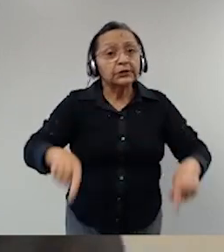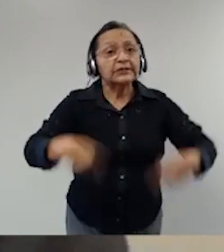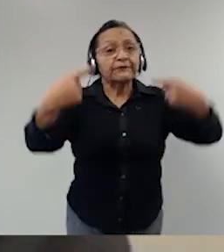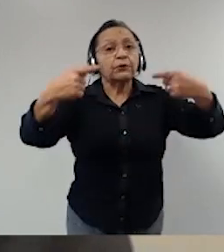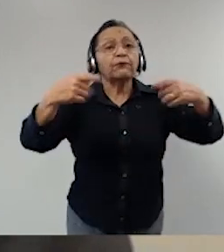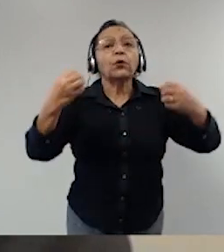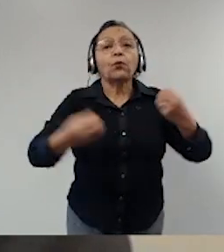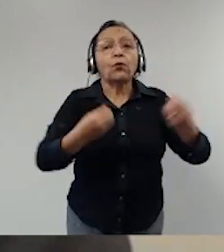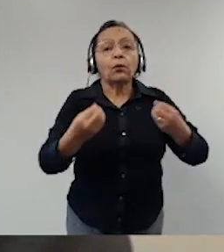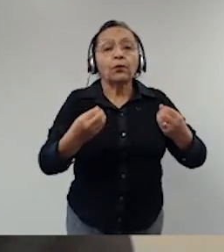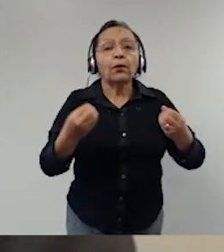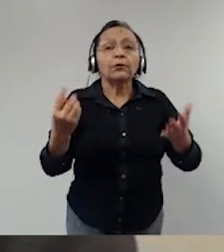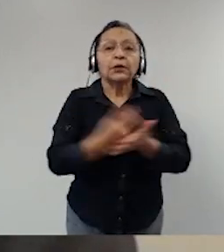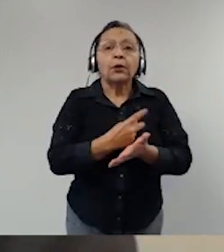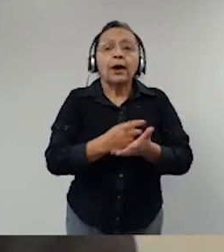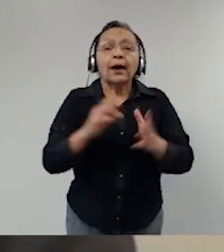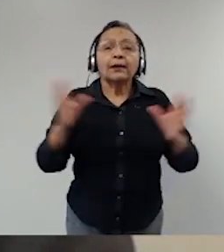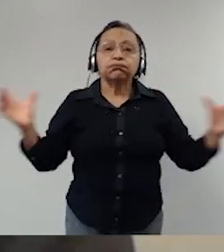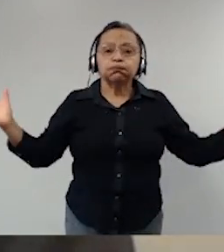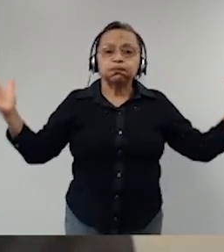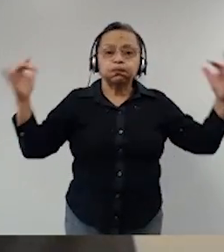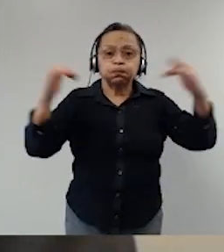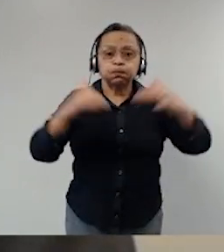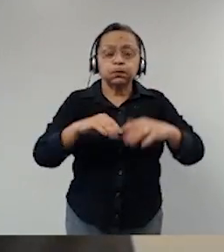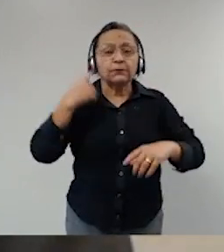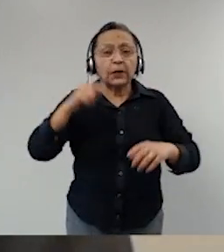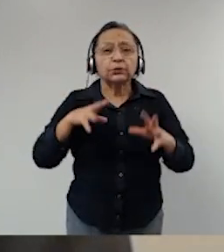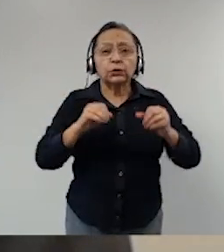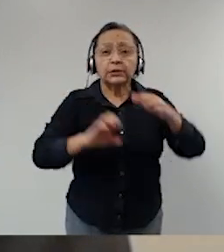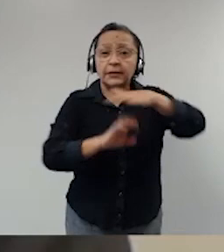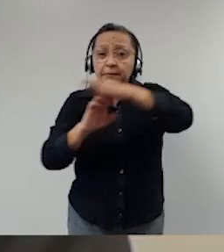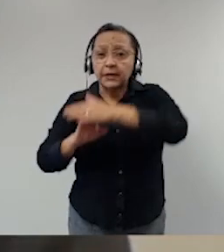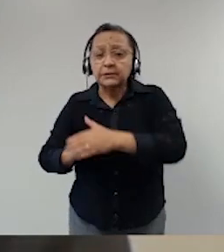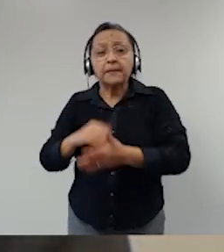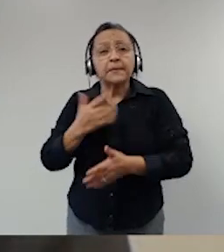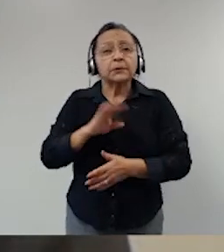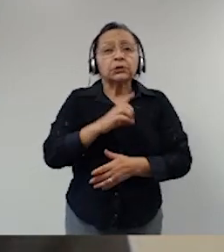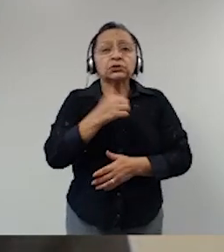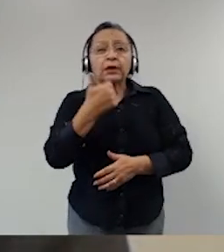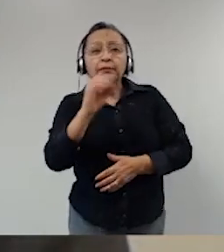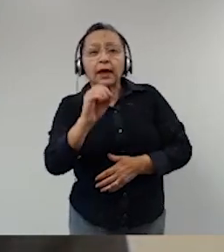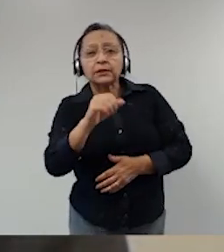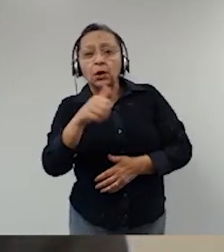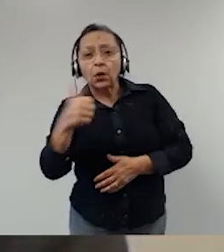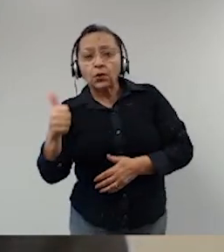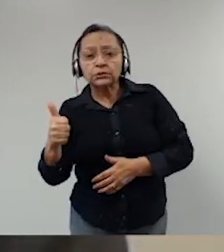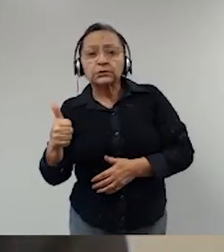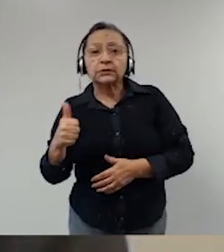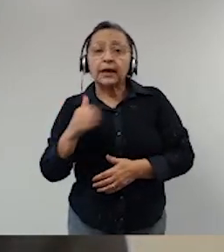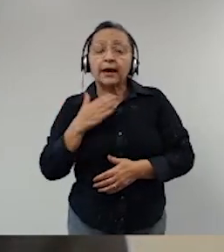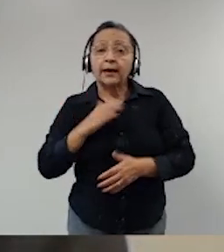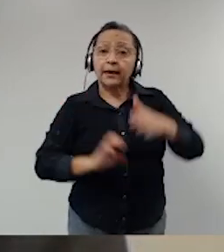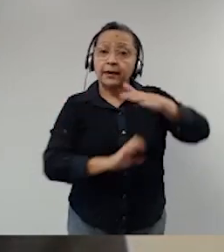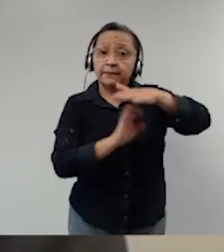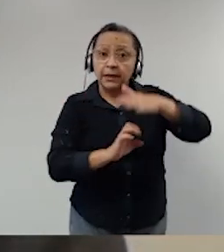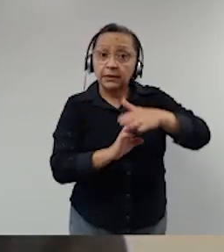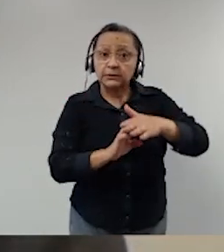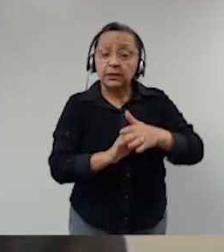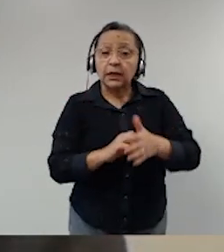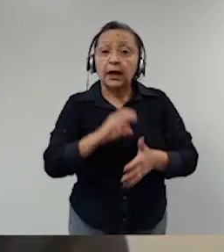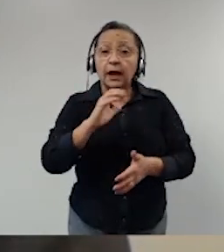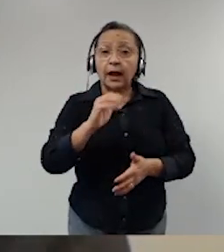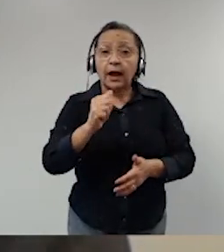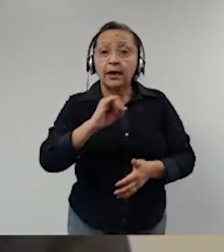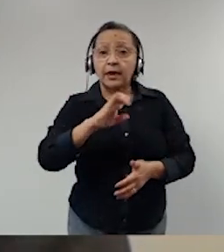advogados e a todas as empresas. Por volta do dia 10, dia 11, os colaboradores da CAEA de Guerreiro começaram a pedir para sair e para ir trabalhar